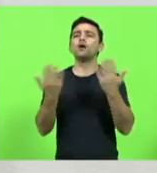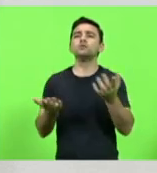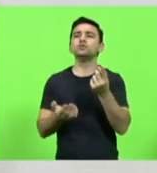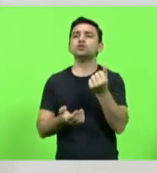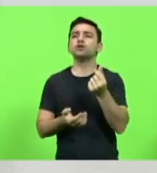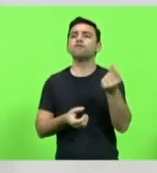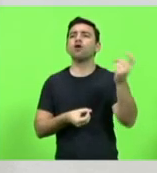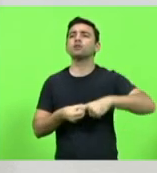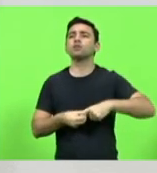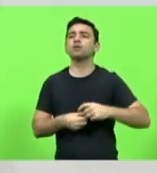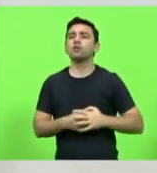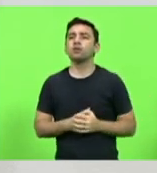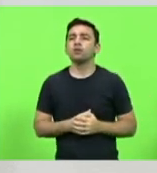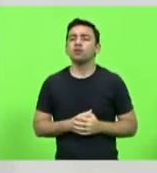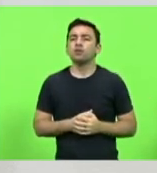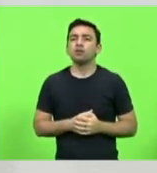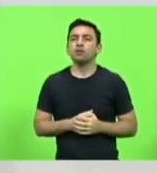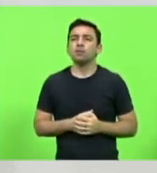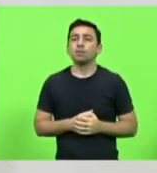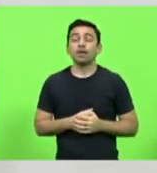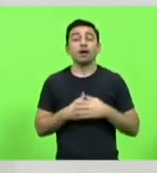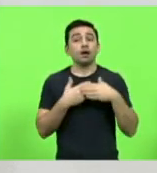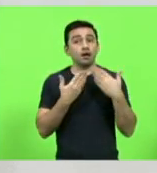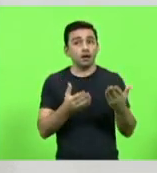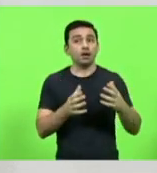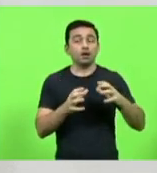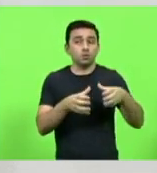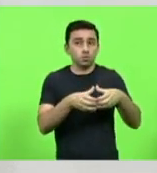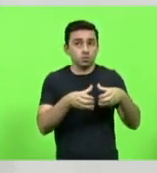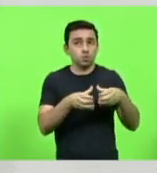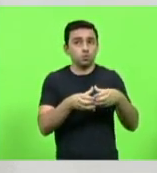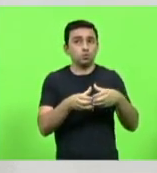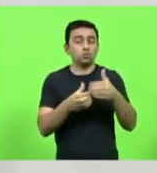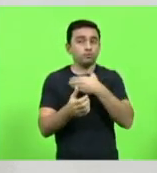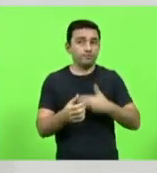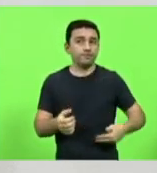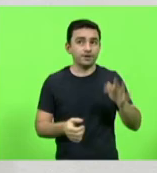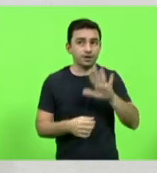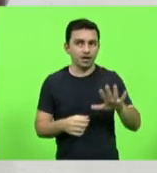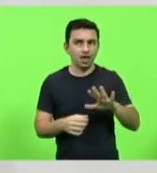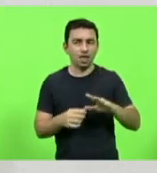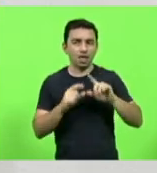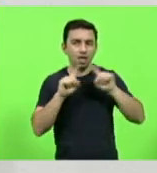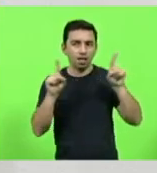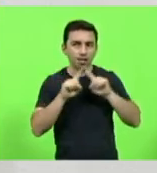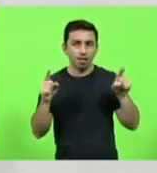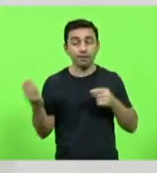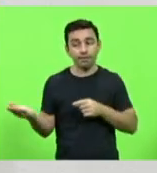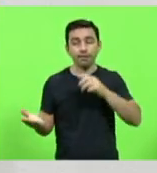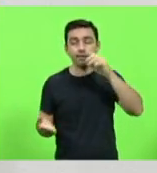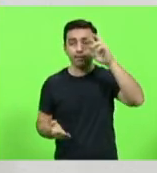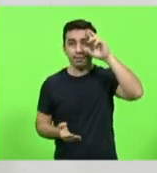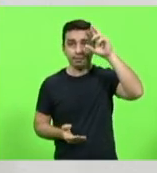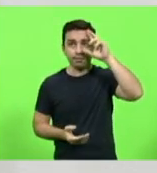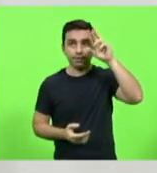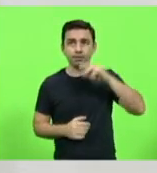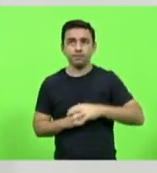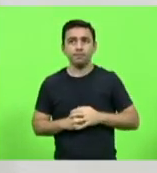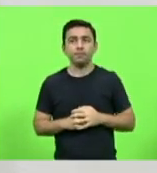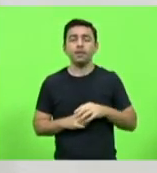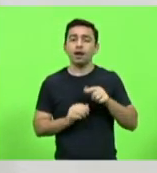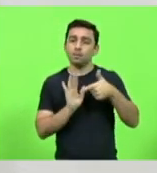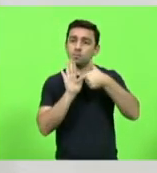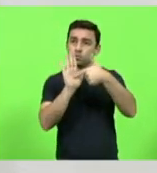volta? A bancada federal, criticada pelo Alba, apresentou aqui,